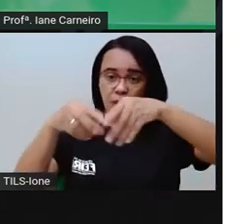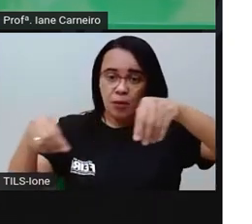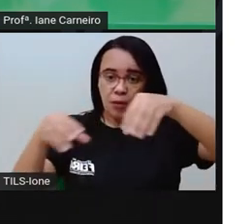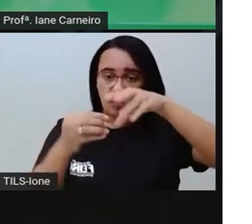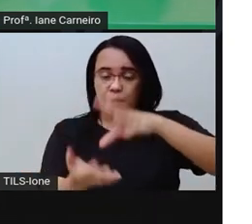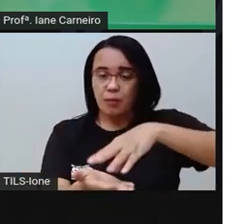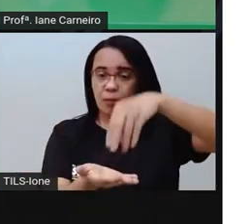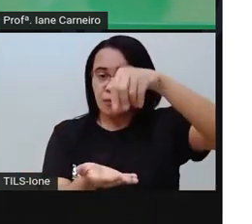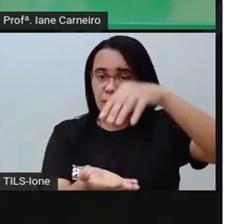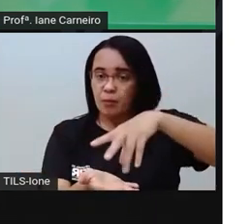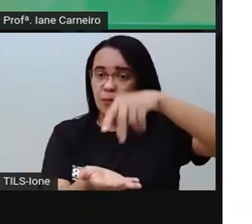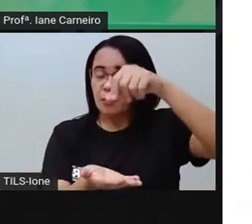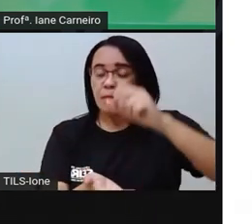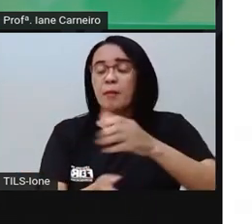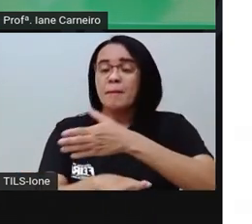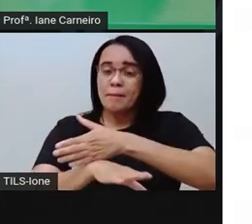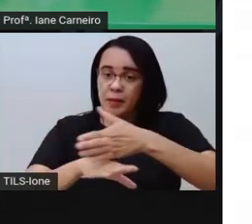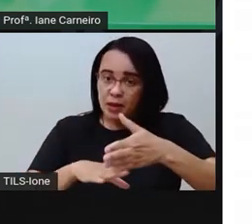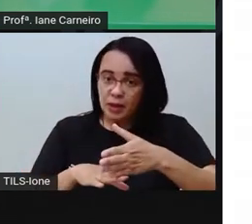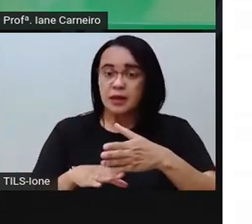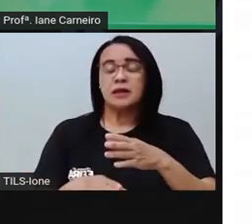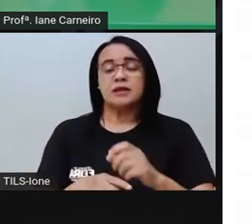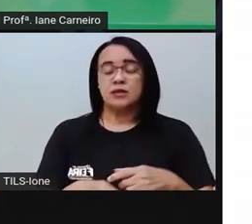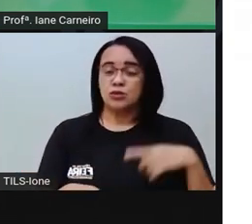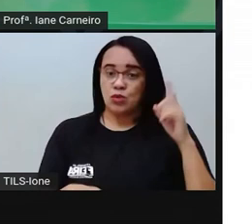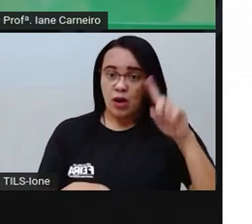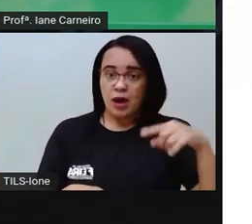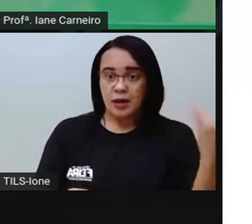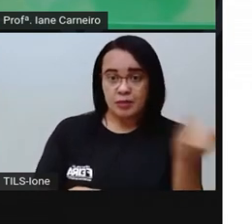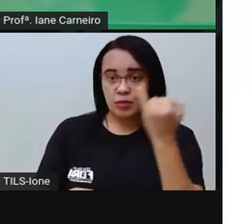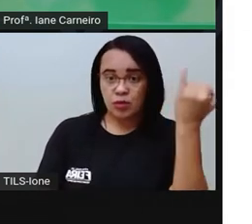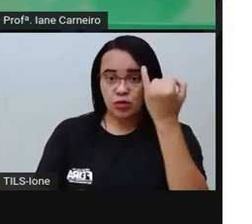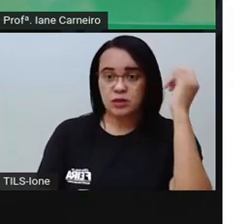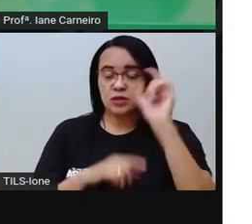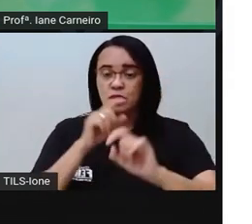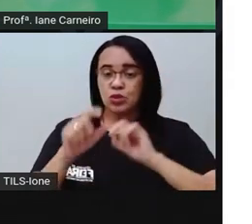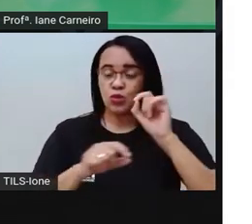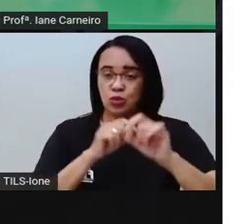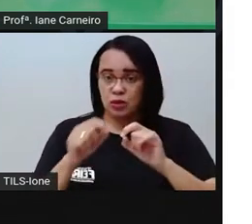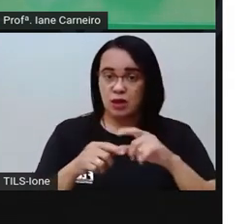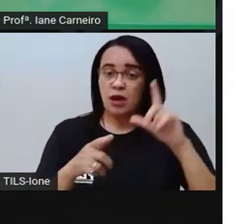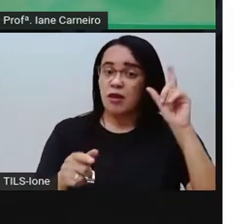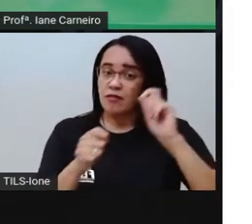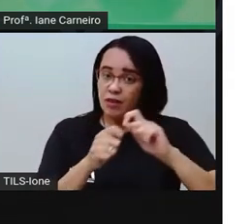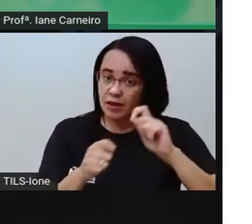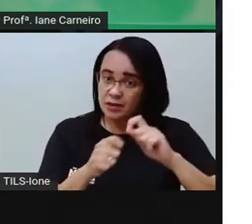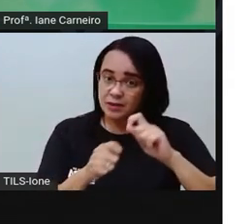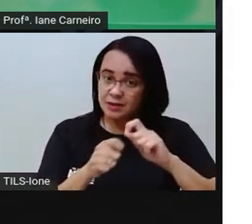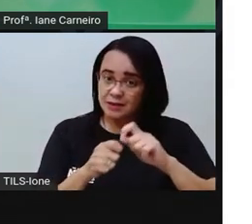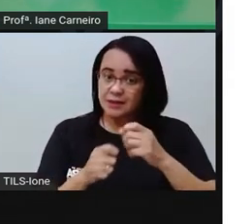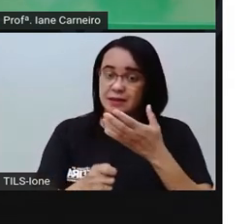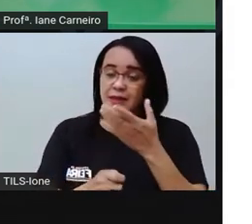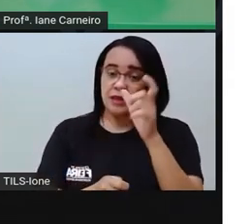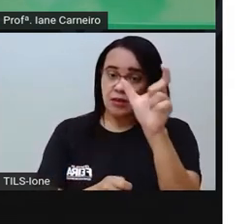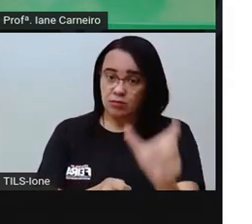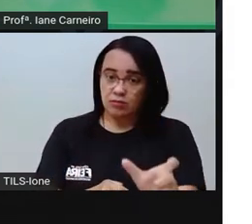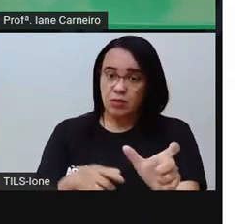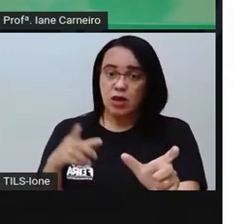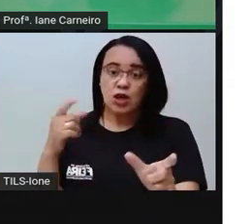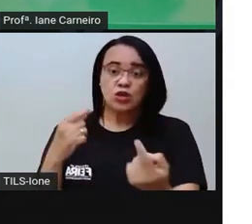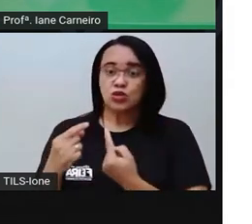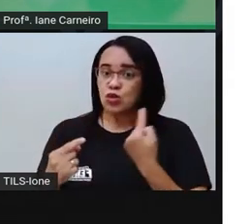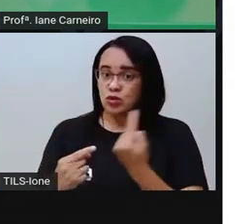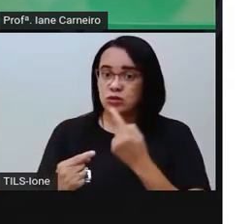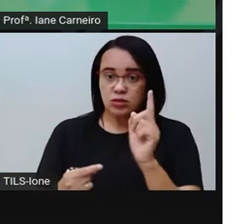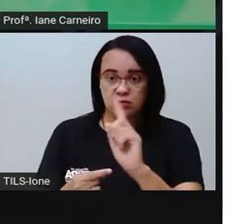agir juntos, pode ser que prejudique a sua saúde de alguma forma. Então, só mexa neles dois com a ajuda do seu pai, da sua mãe, de algum adulto